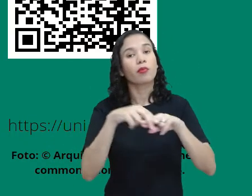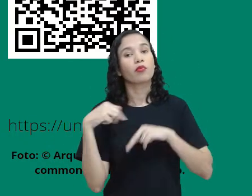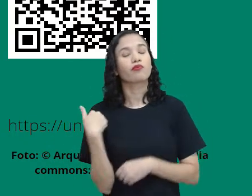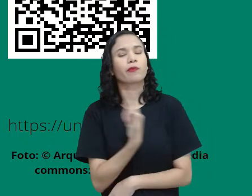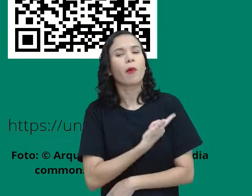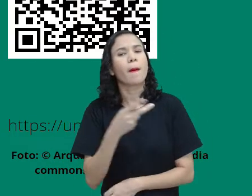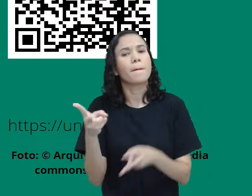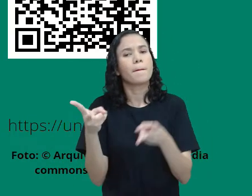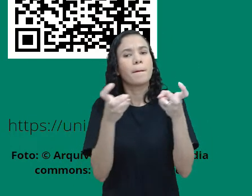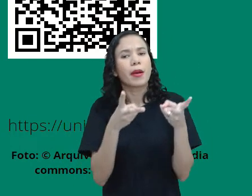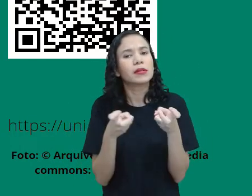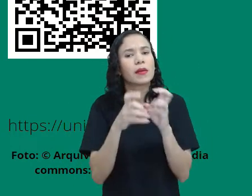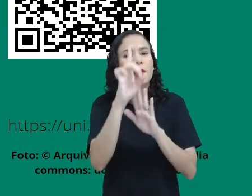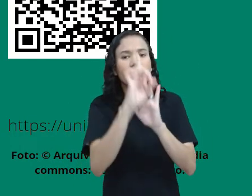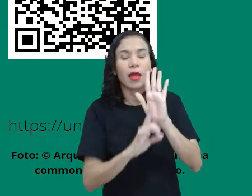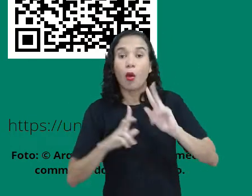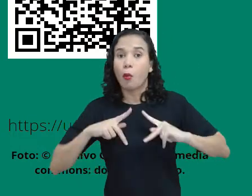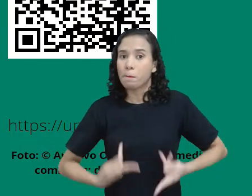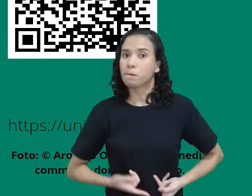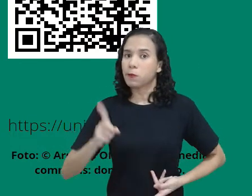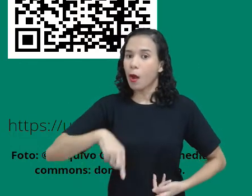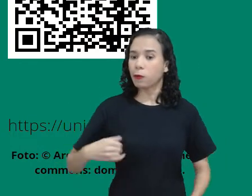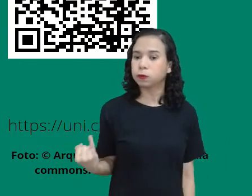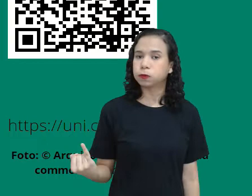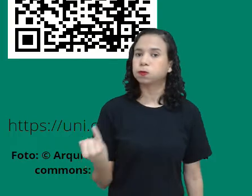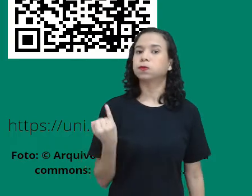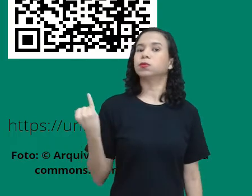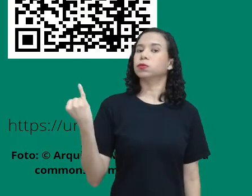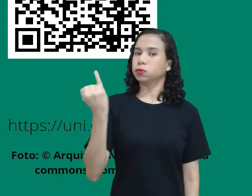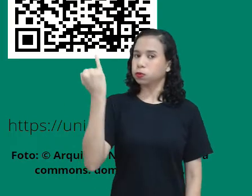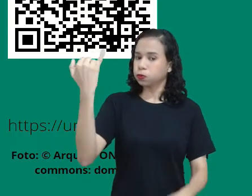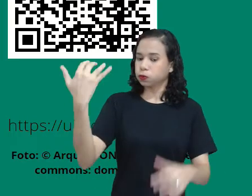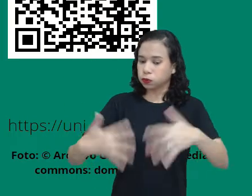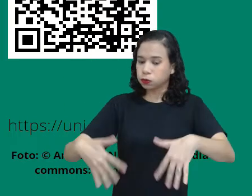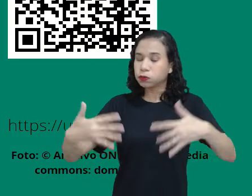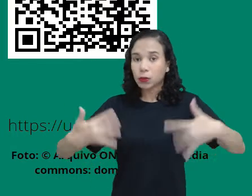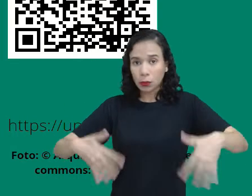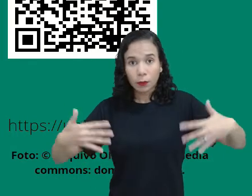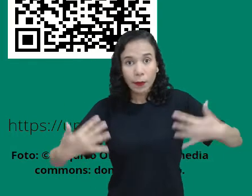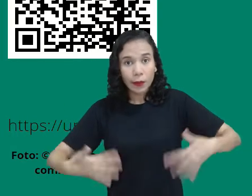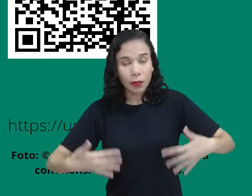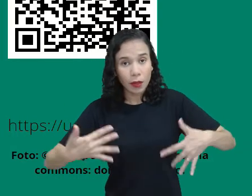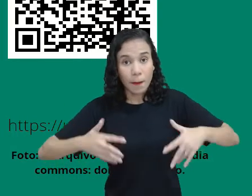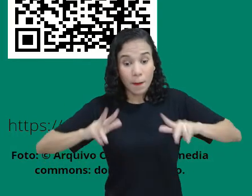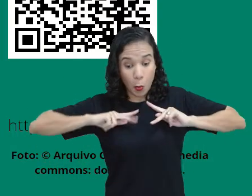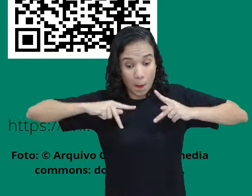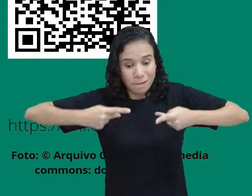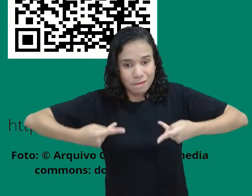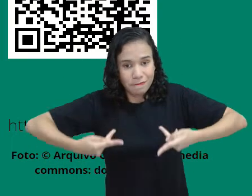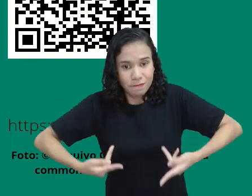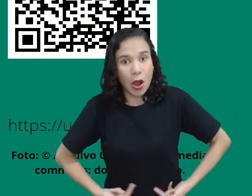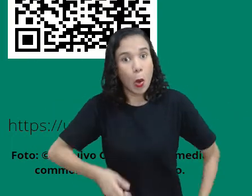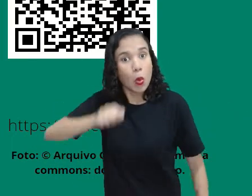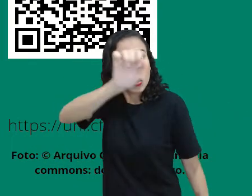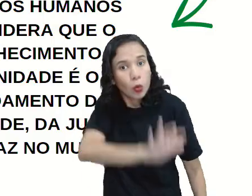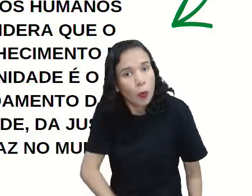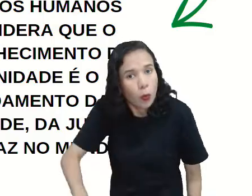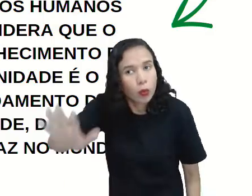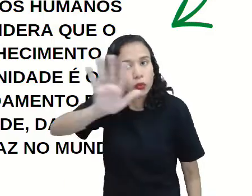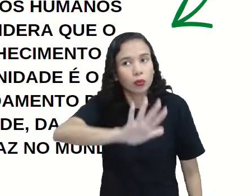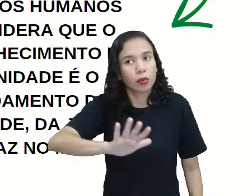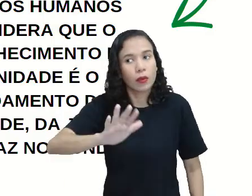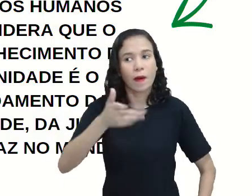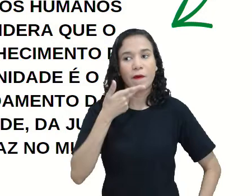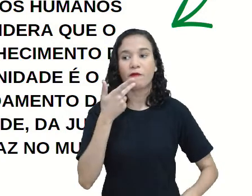vendo o quanto os direitos humanos eles são fundamentais para toda a humanidade. Gente, falar a